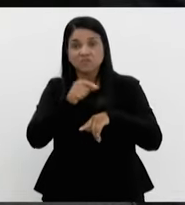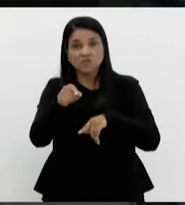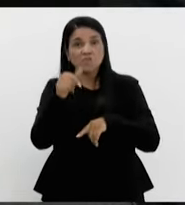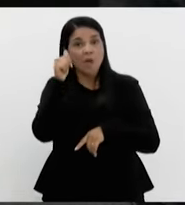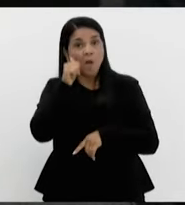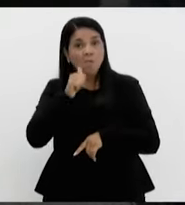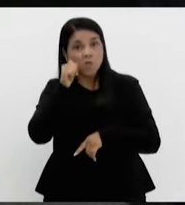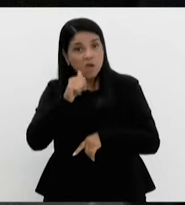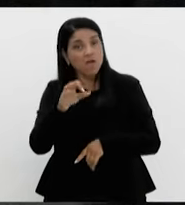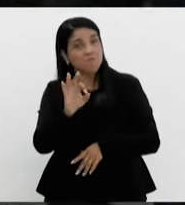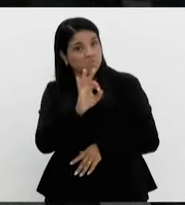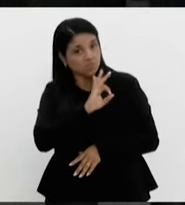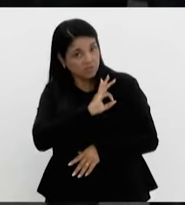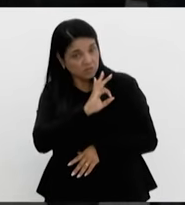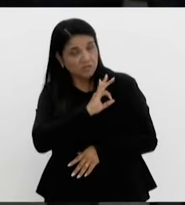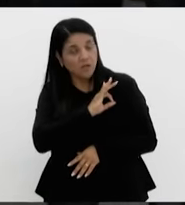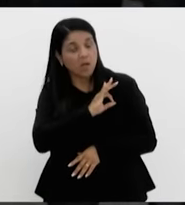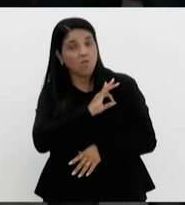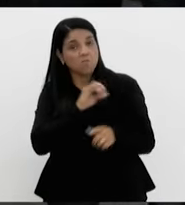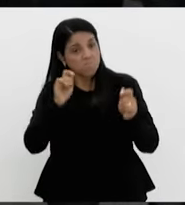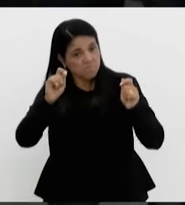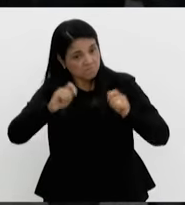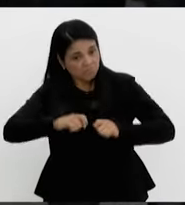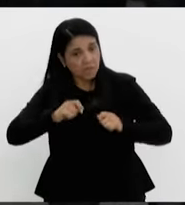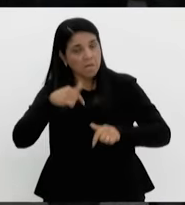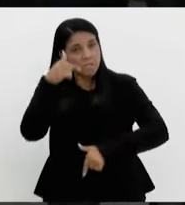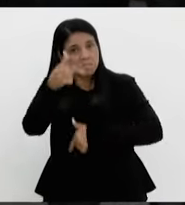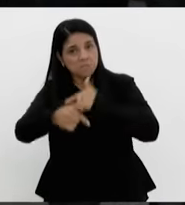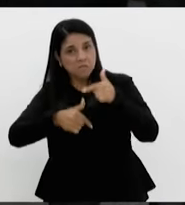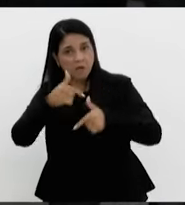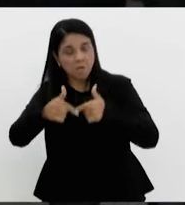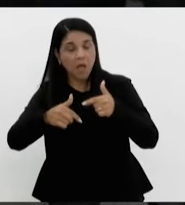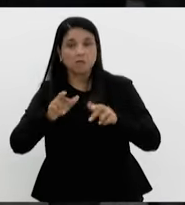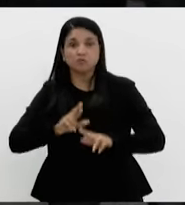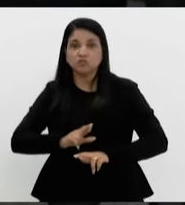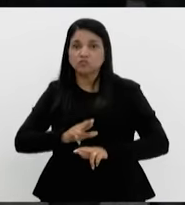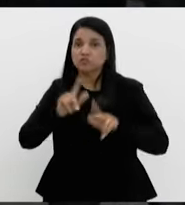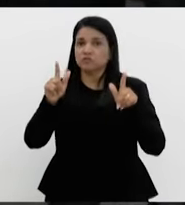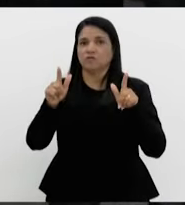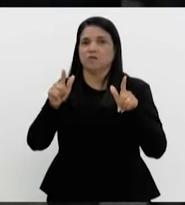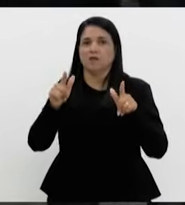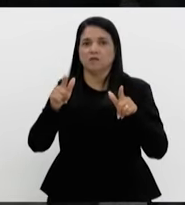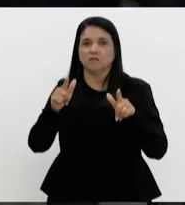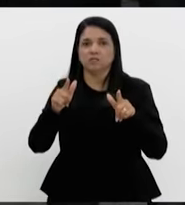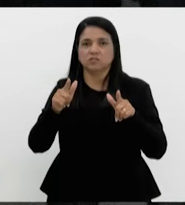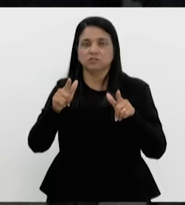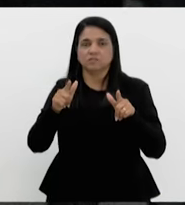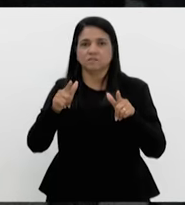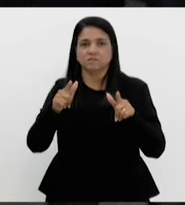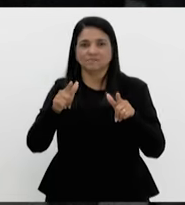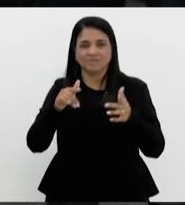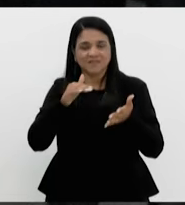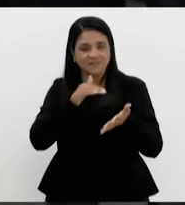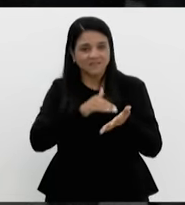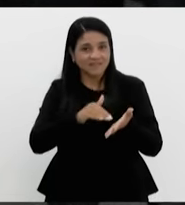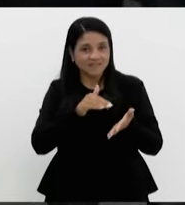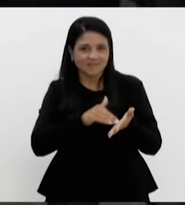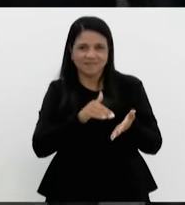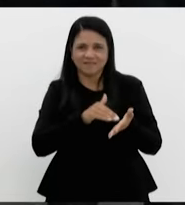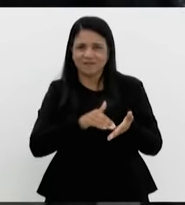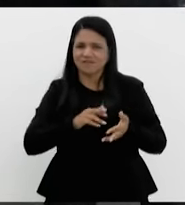mulher policial que deveria dar um tratamento totalmente diferente do que vem dando à frente da Secretaria de Administração